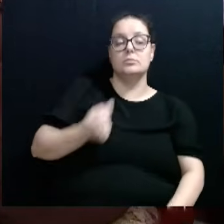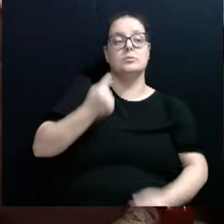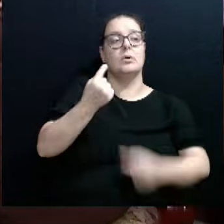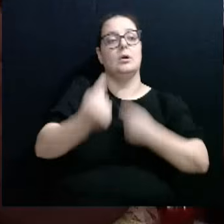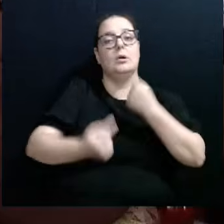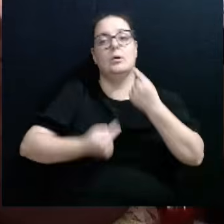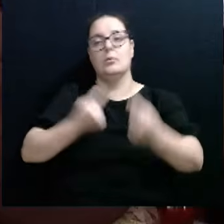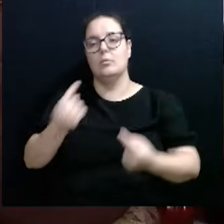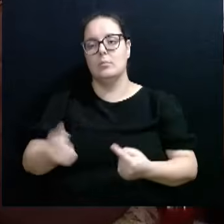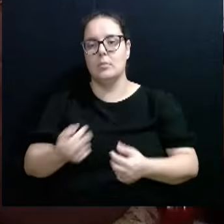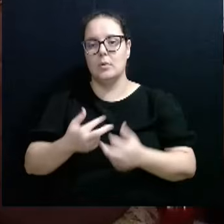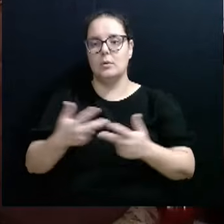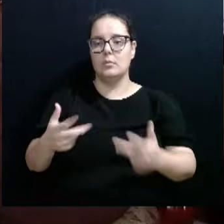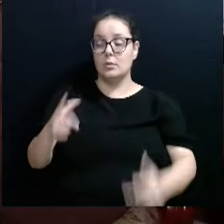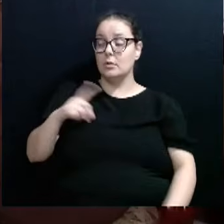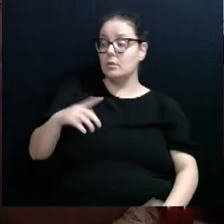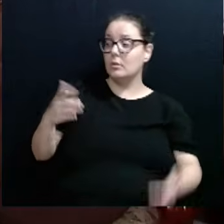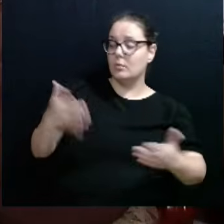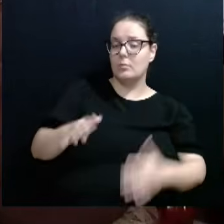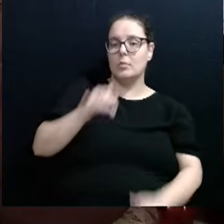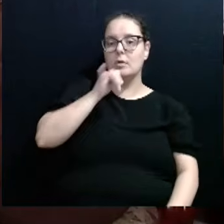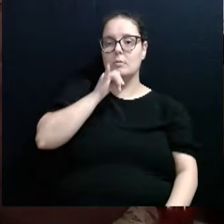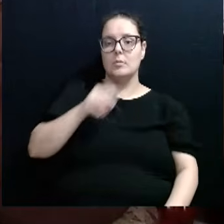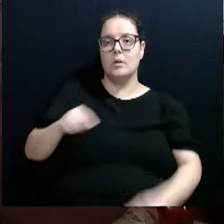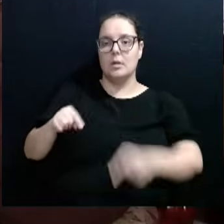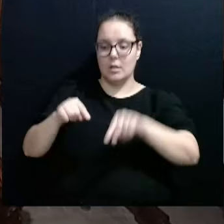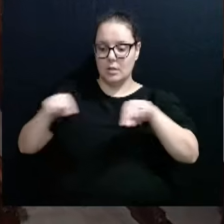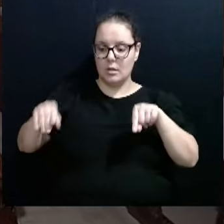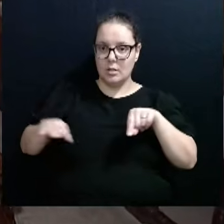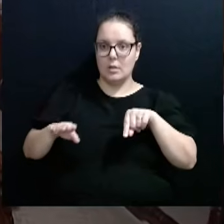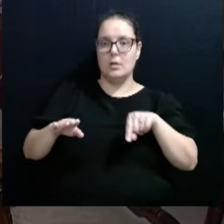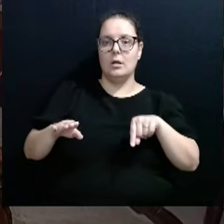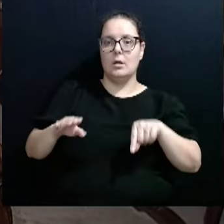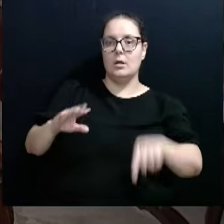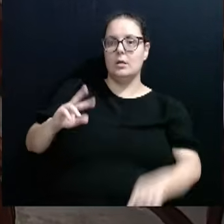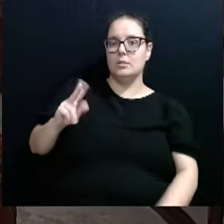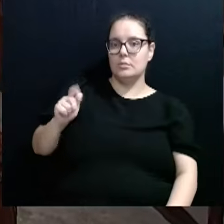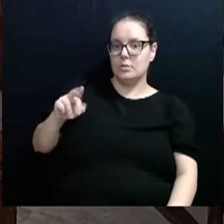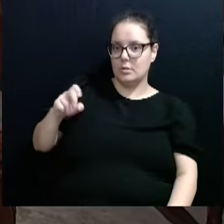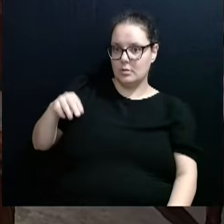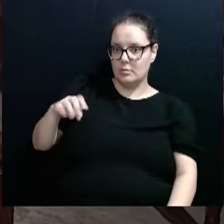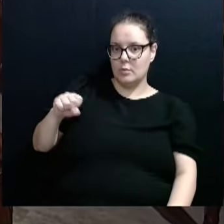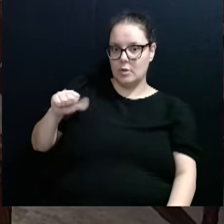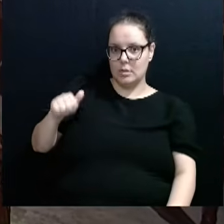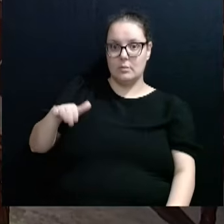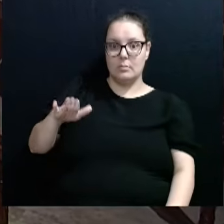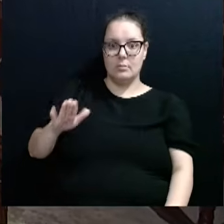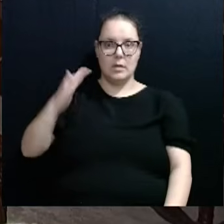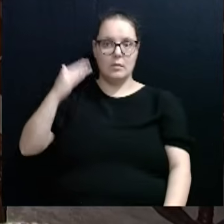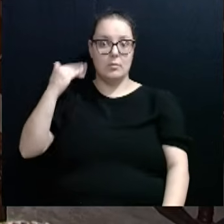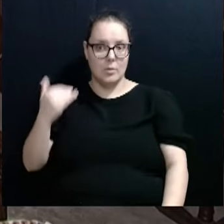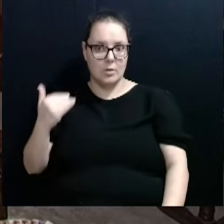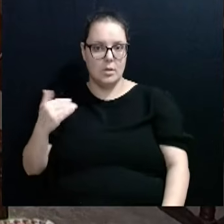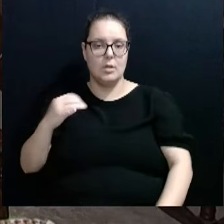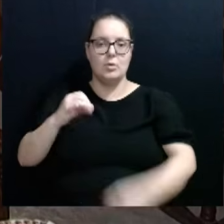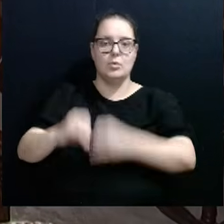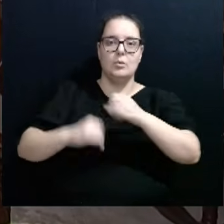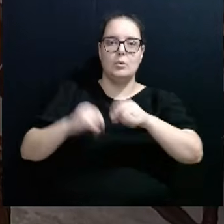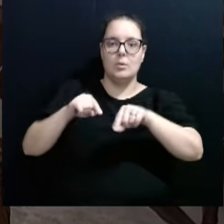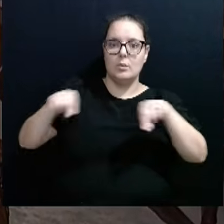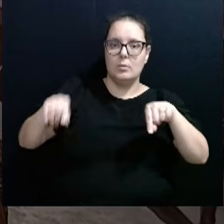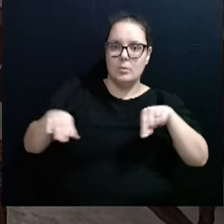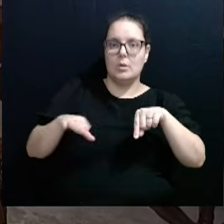gente tem hoje. Tipo, a garagem mais charmosa da internet, né? Veio como? Veio uma garagem que é toda